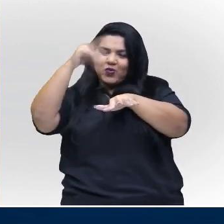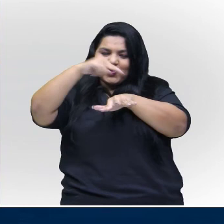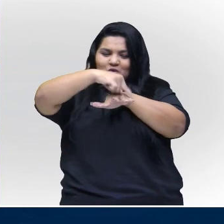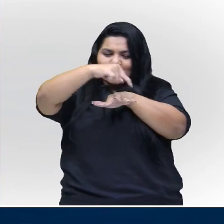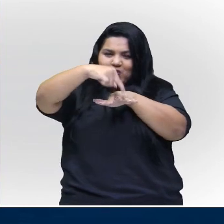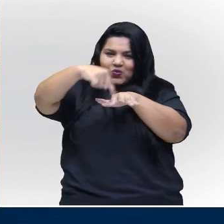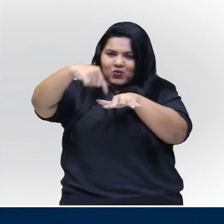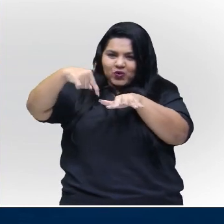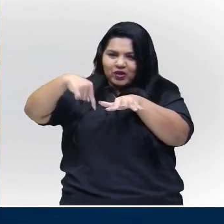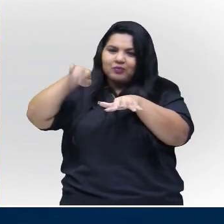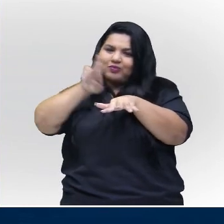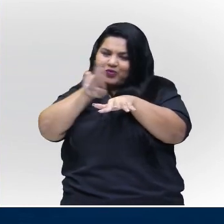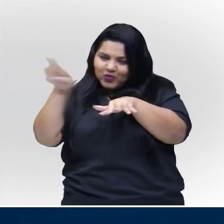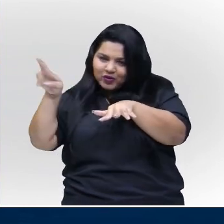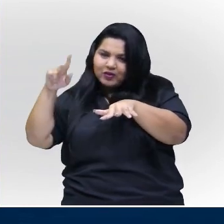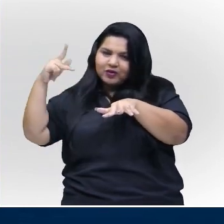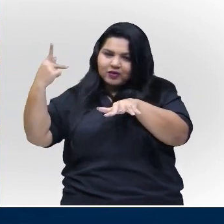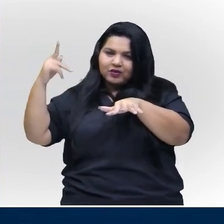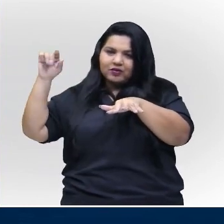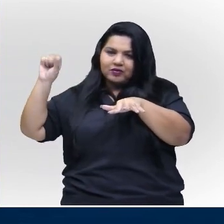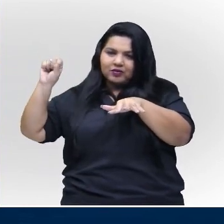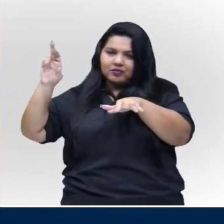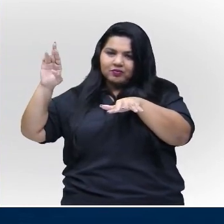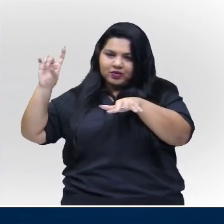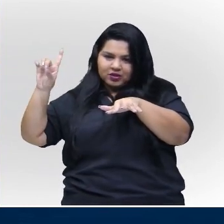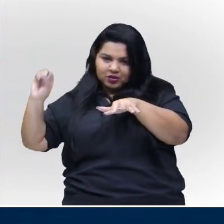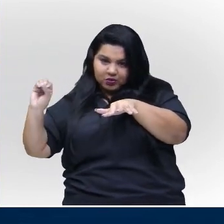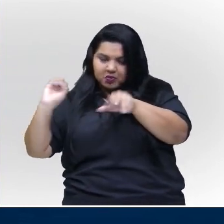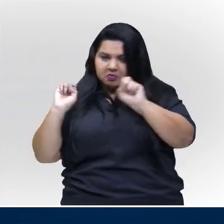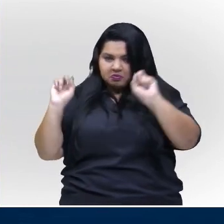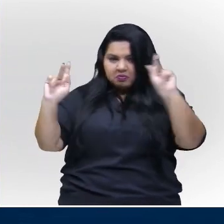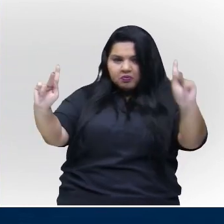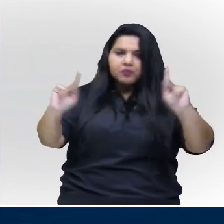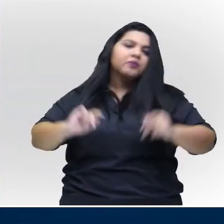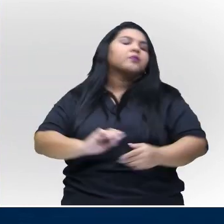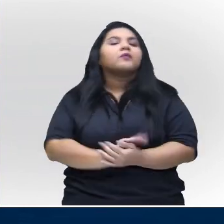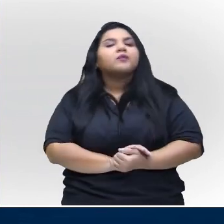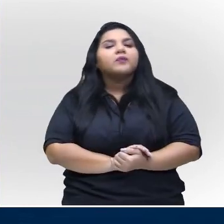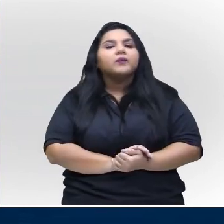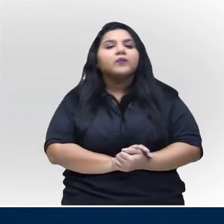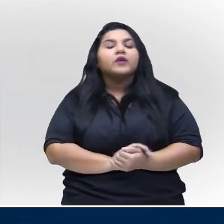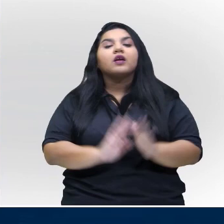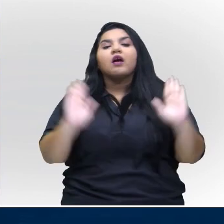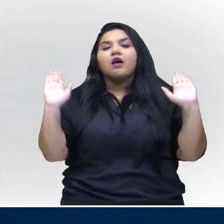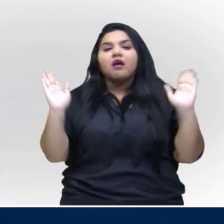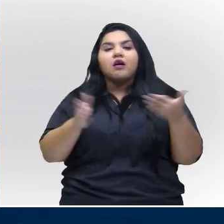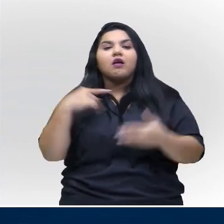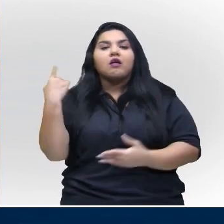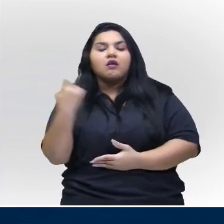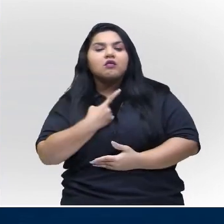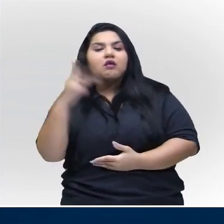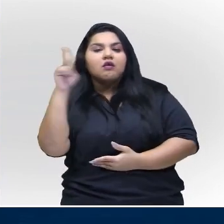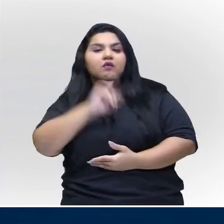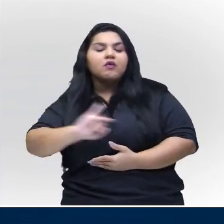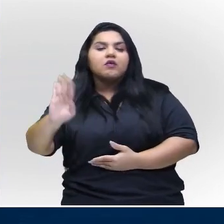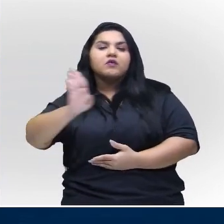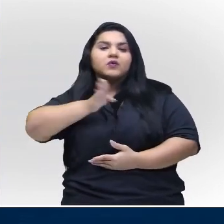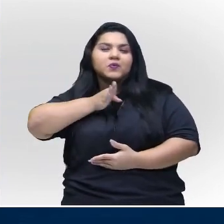isso que ele recebe o nome ali de pseudópodes, ok? Muito bem. Então agora a gente vai começar ali a estudar um pouco mais,